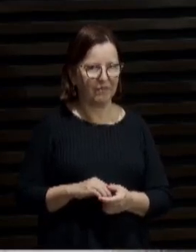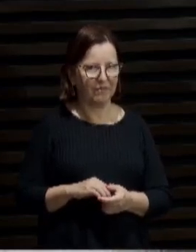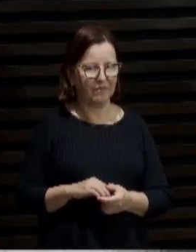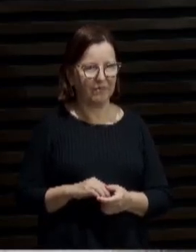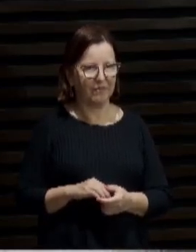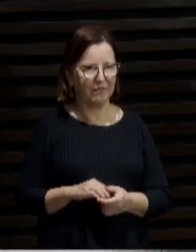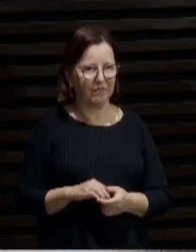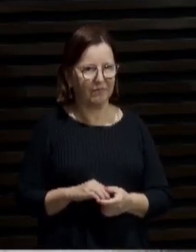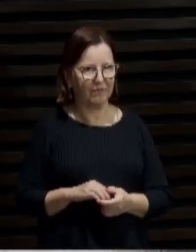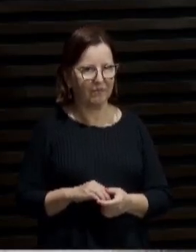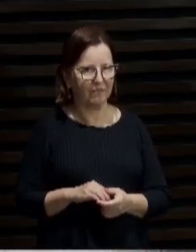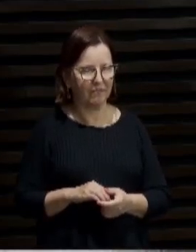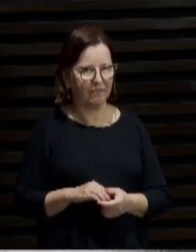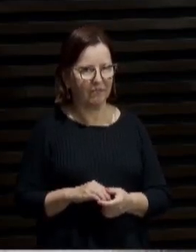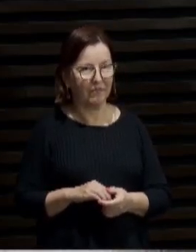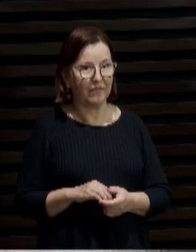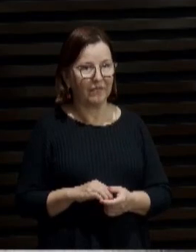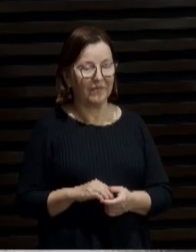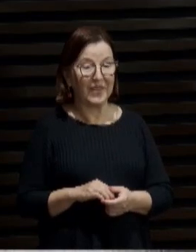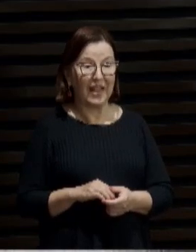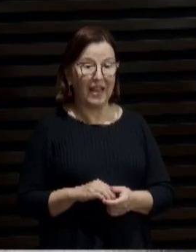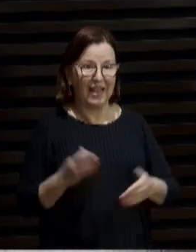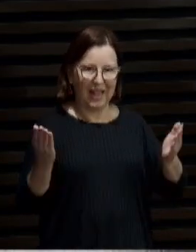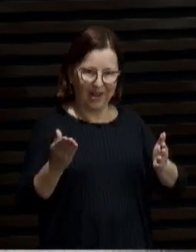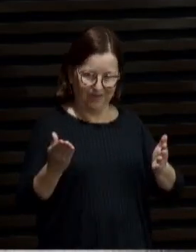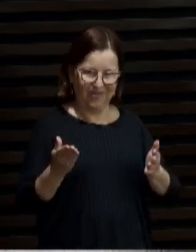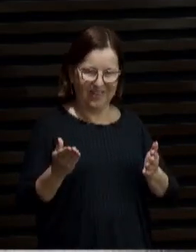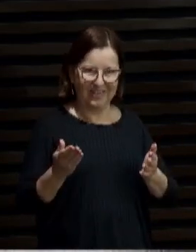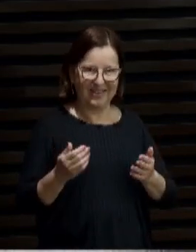Não para expiação do seu pecado, mas em gratidão.